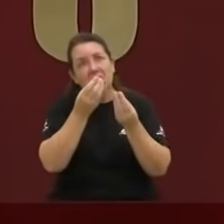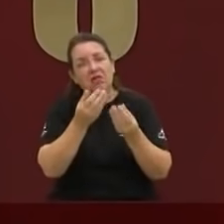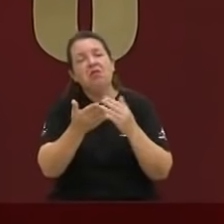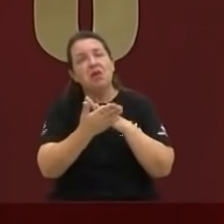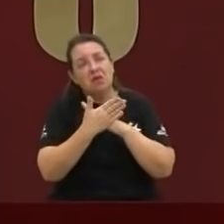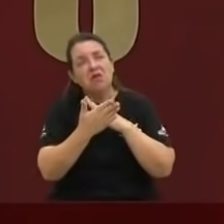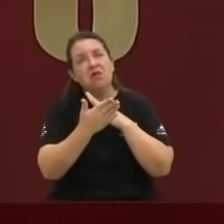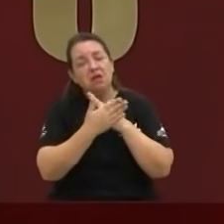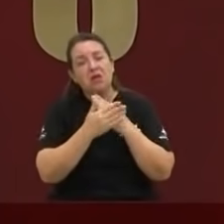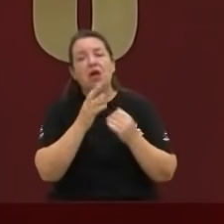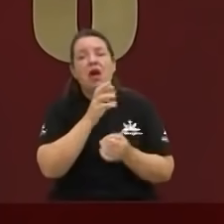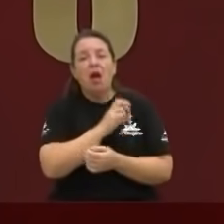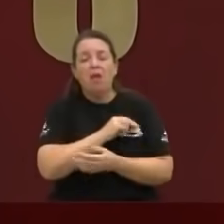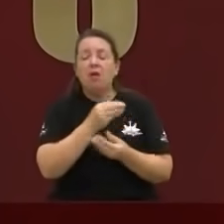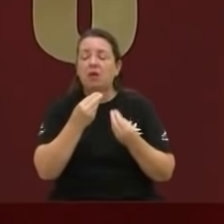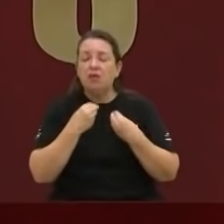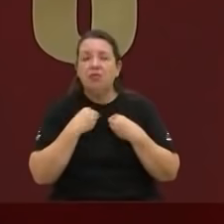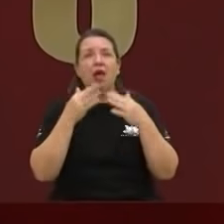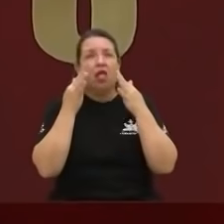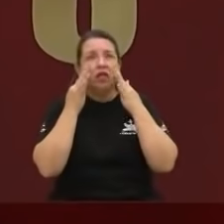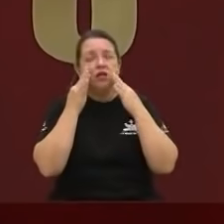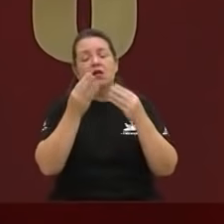migalhas de amor, migalhas de atenção,